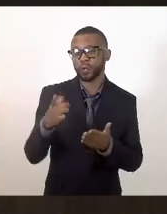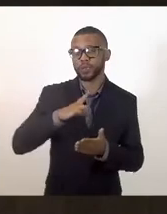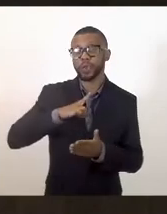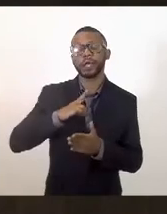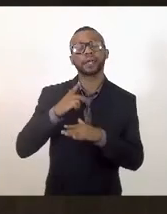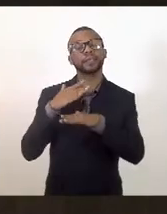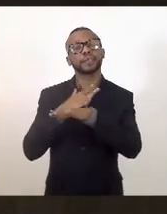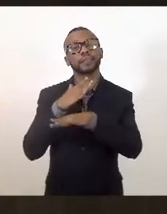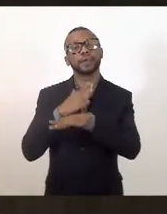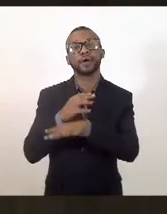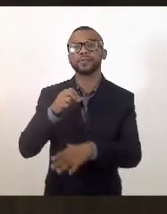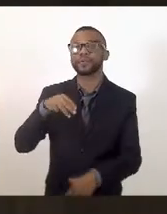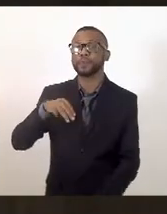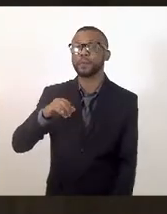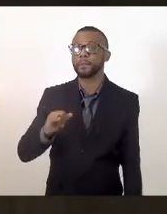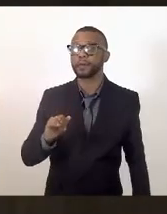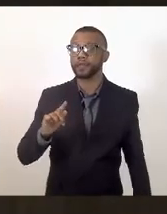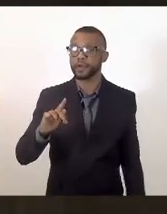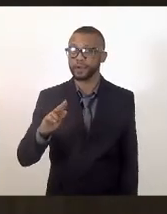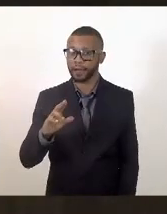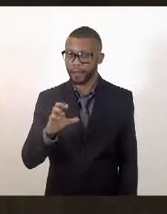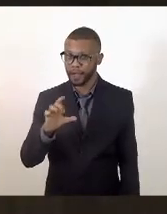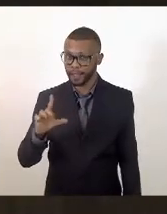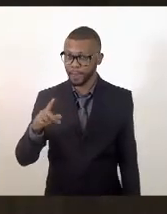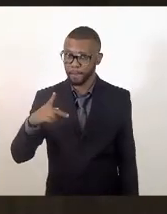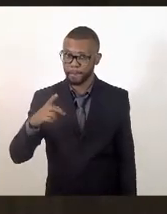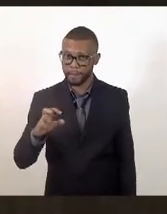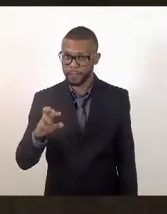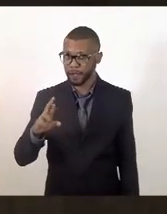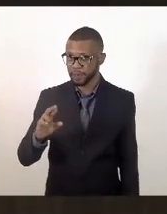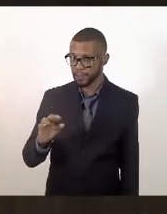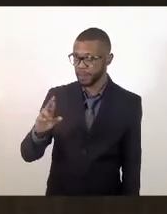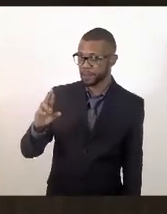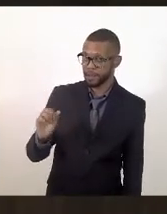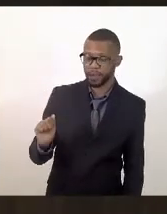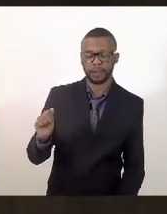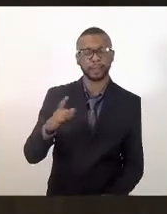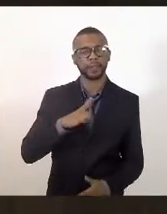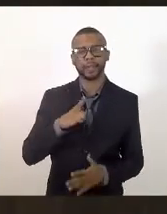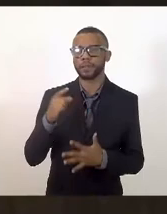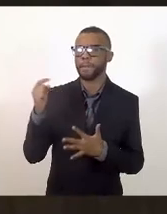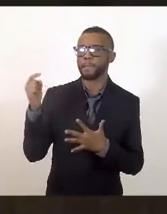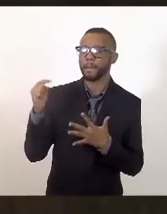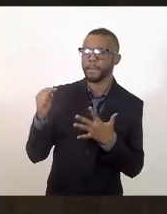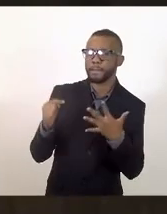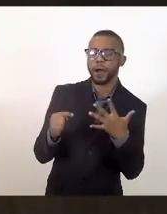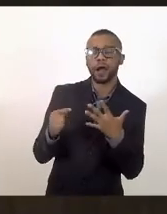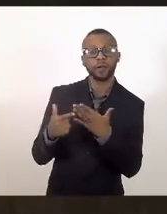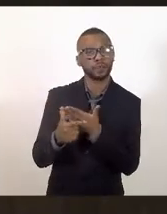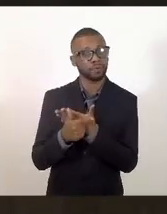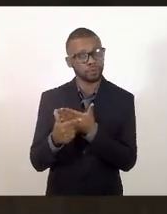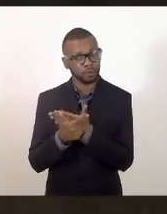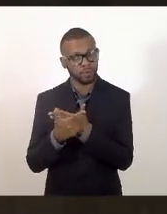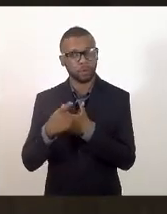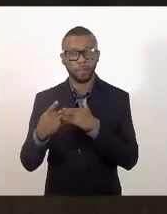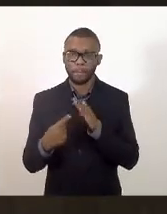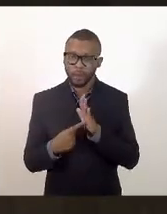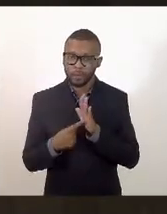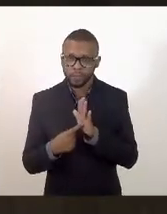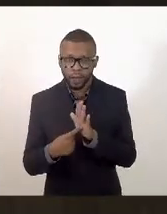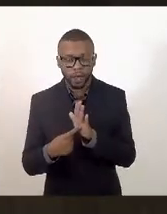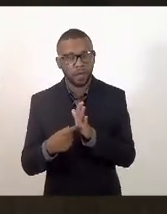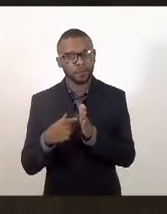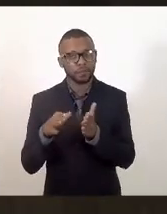e possui nesse equipamento todas essas funções trazidas aqui, tanto do registro de